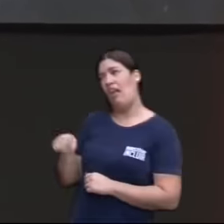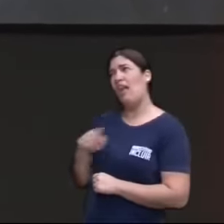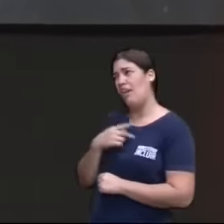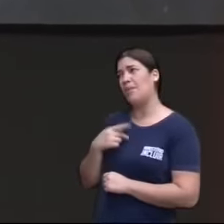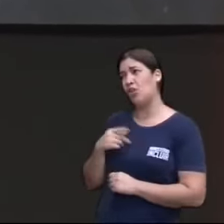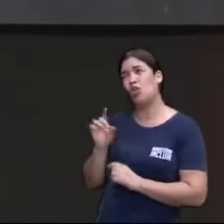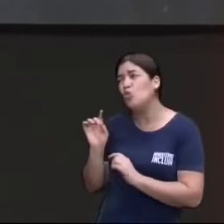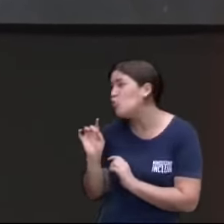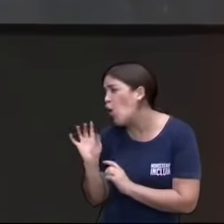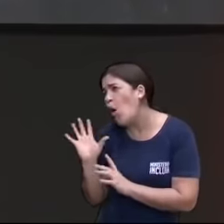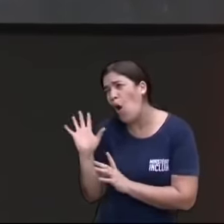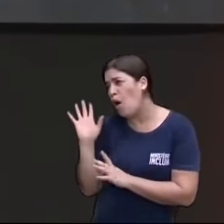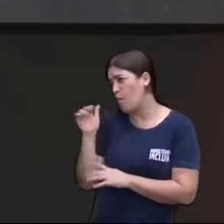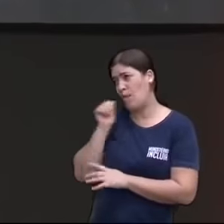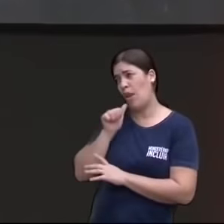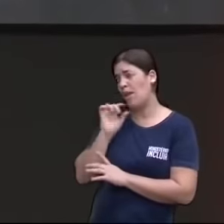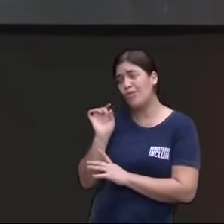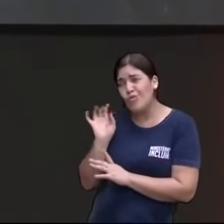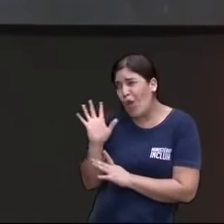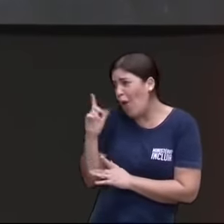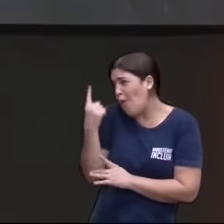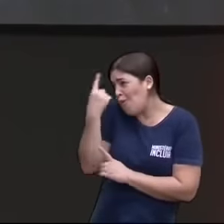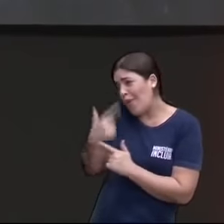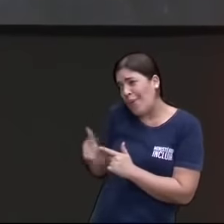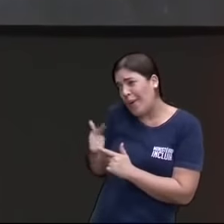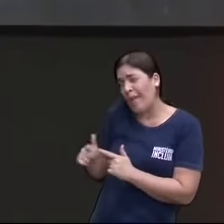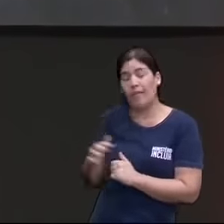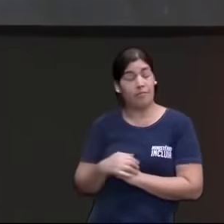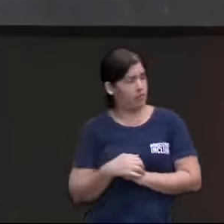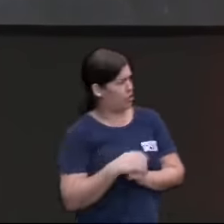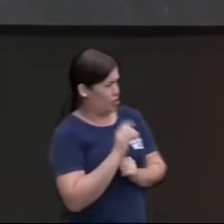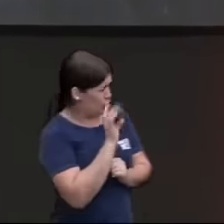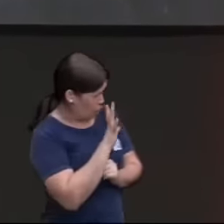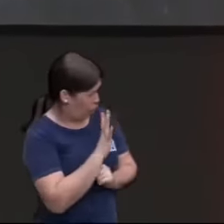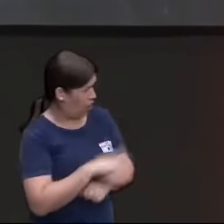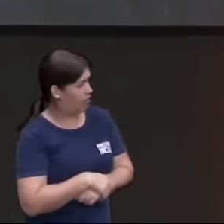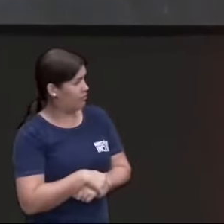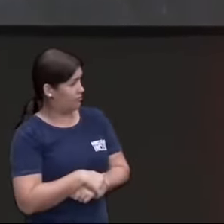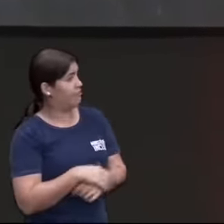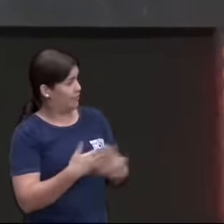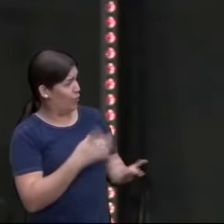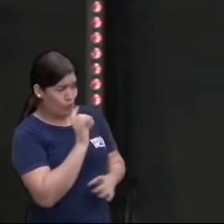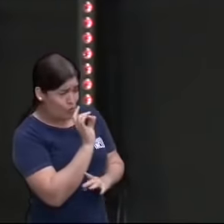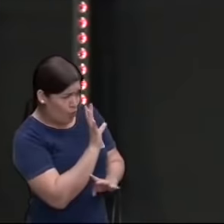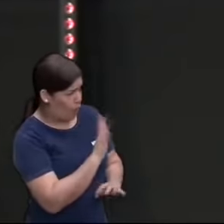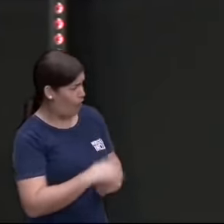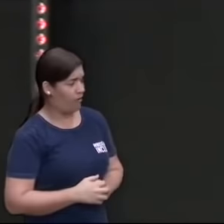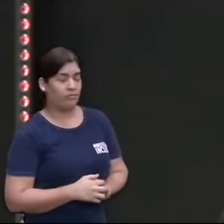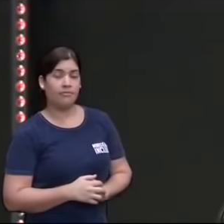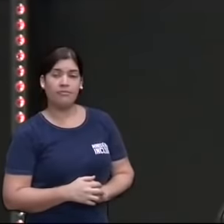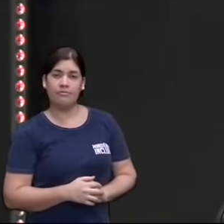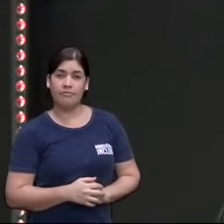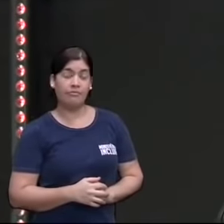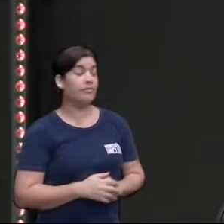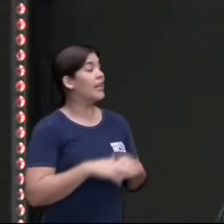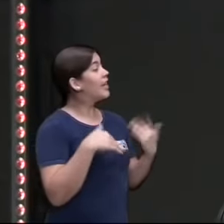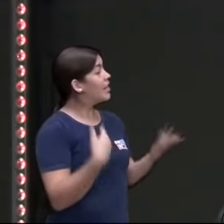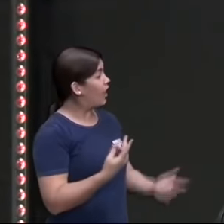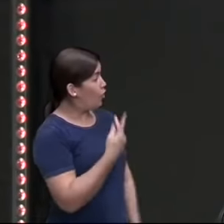É só isso. Eu falei, então é só isso. Então, os seus